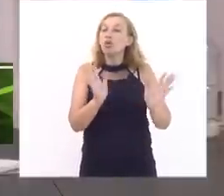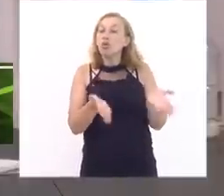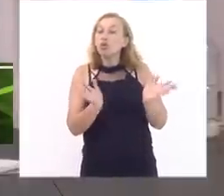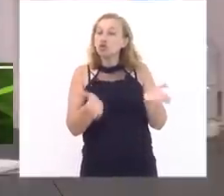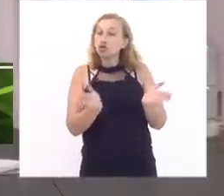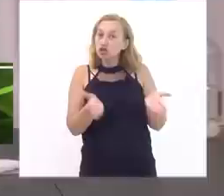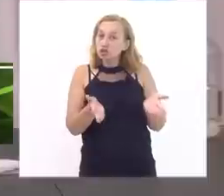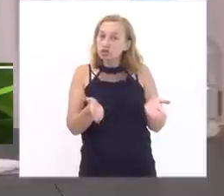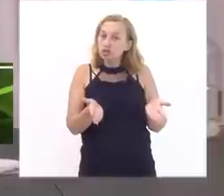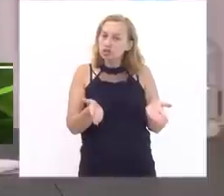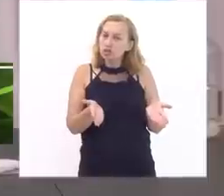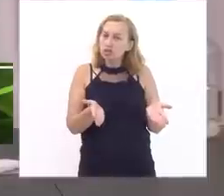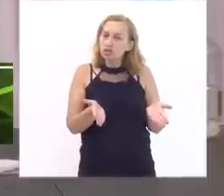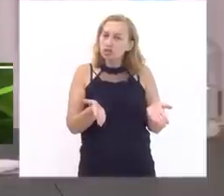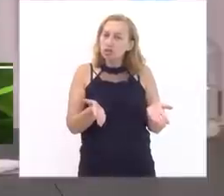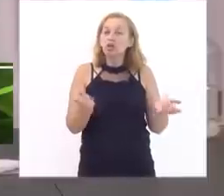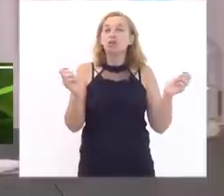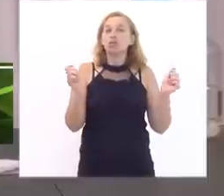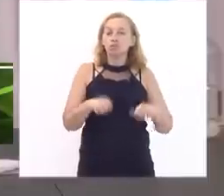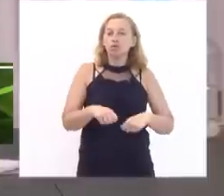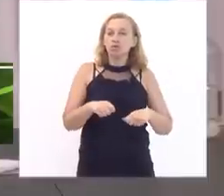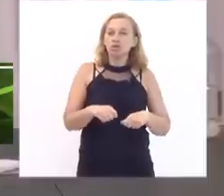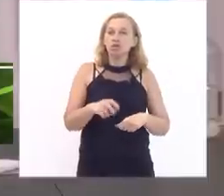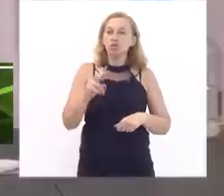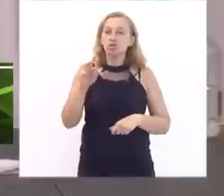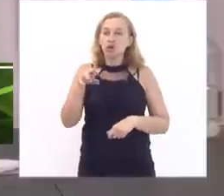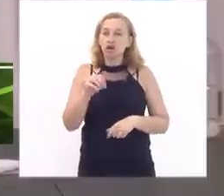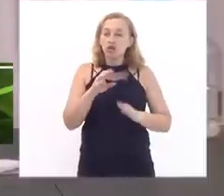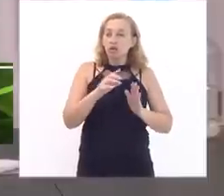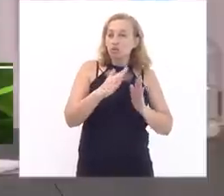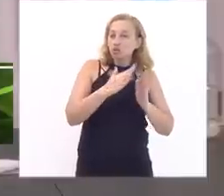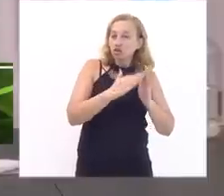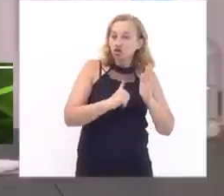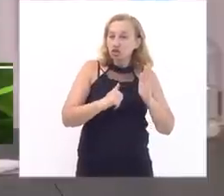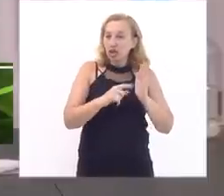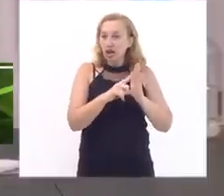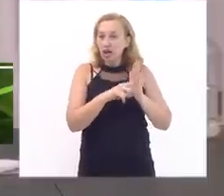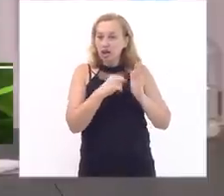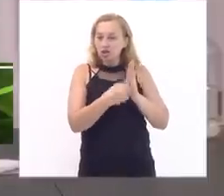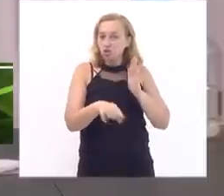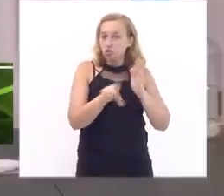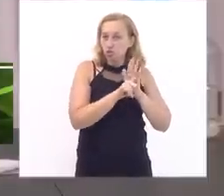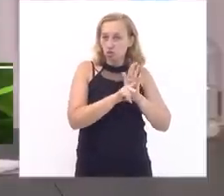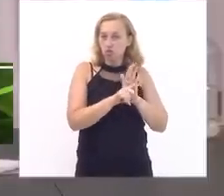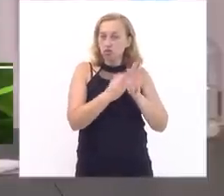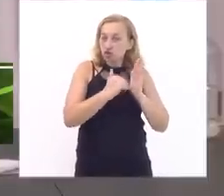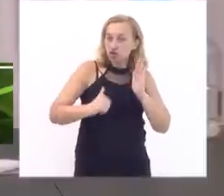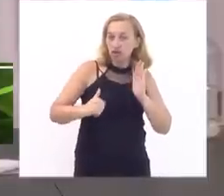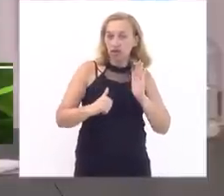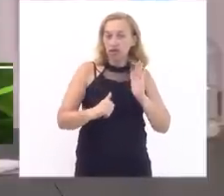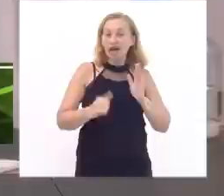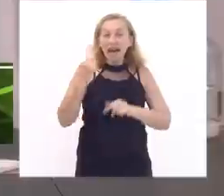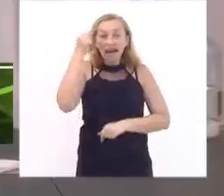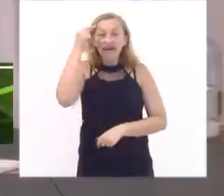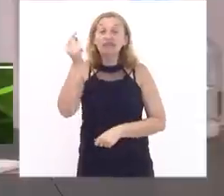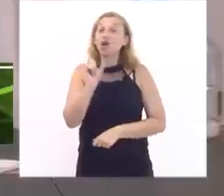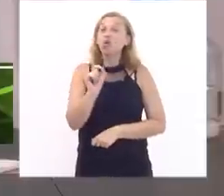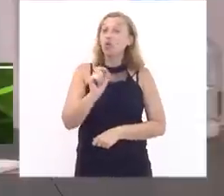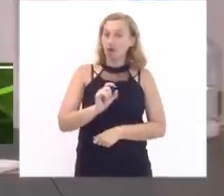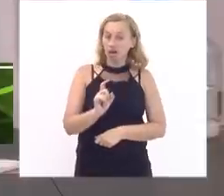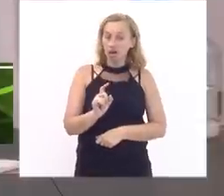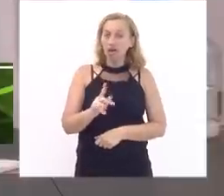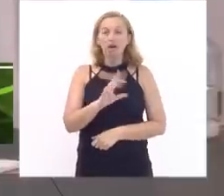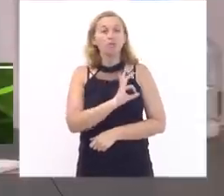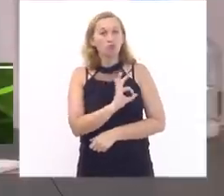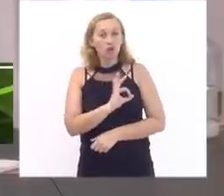sobre a possibilidade dos vetos? Nós vamos retirar os dois vetos. E a ideia, tanto a